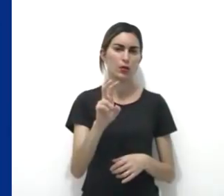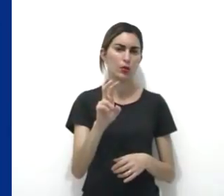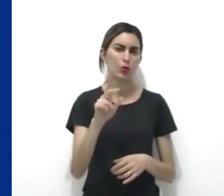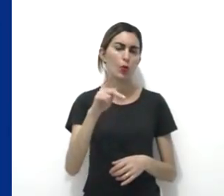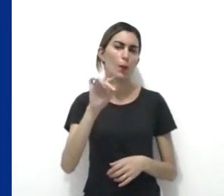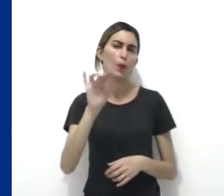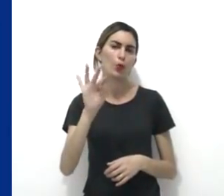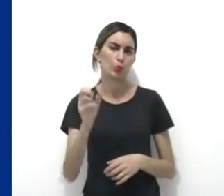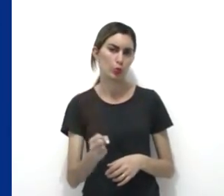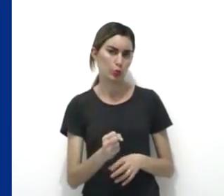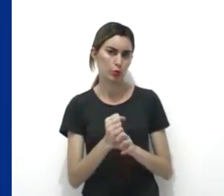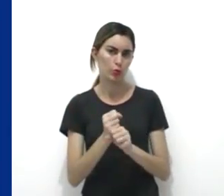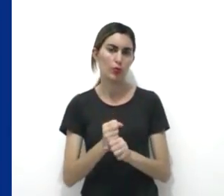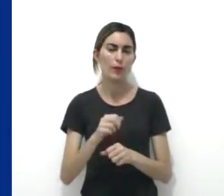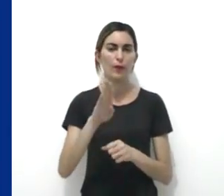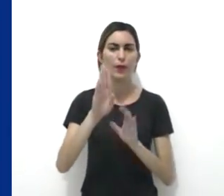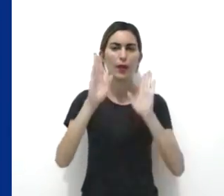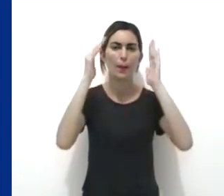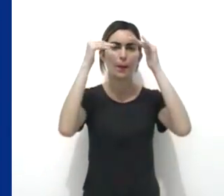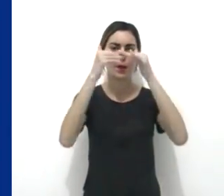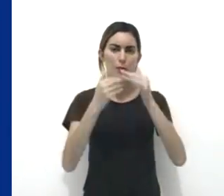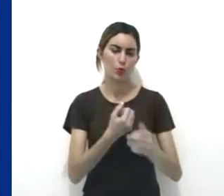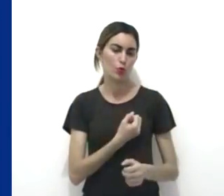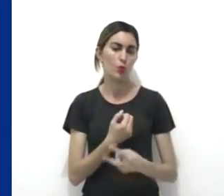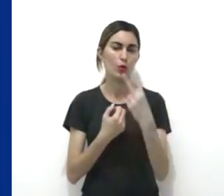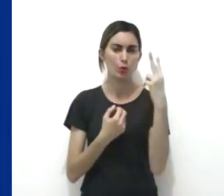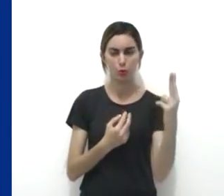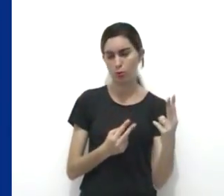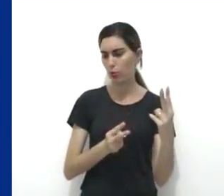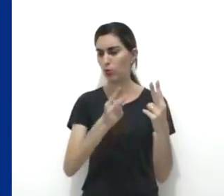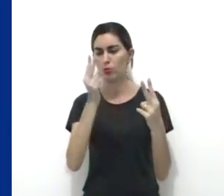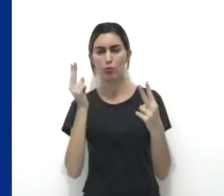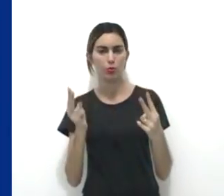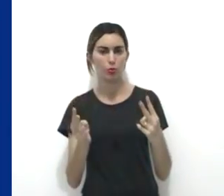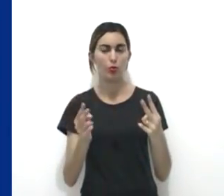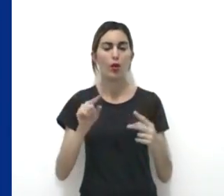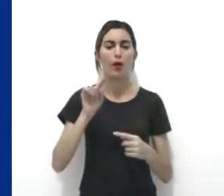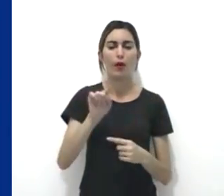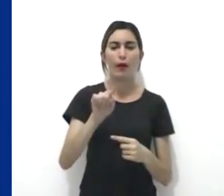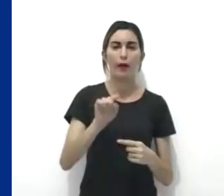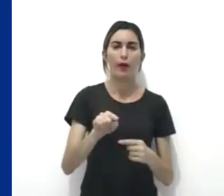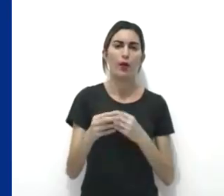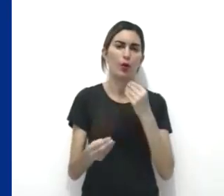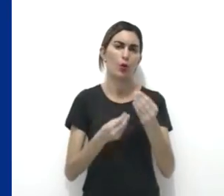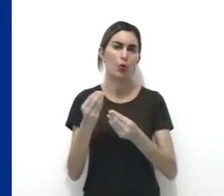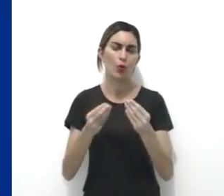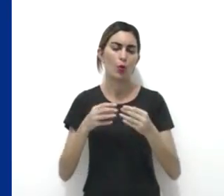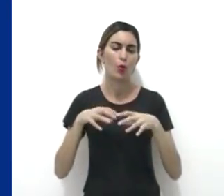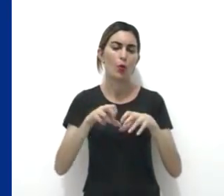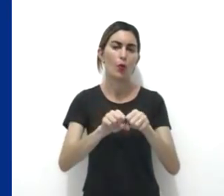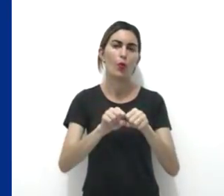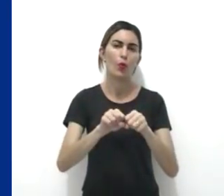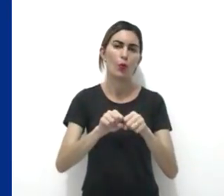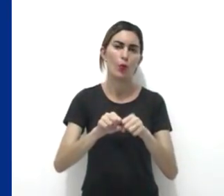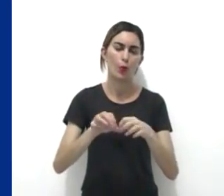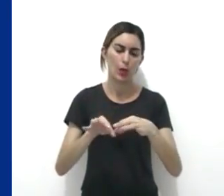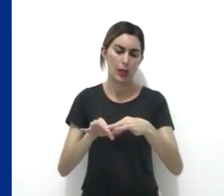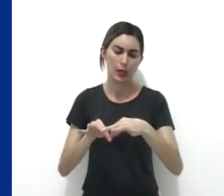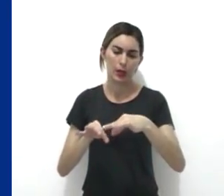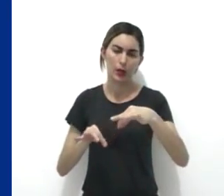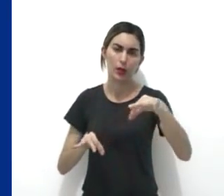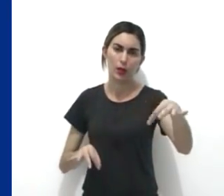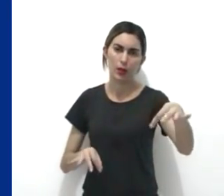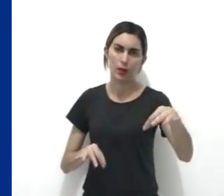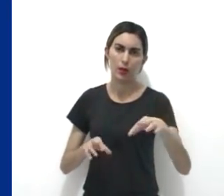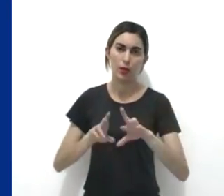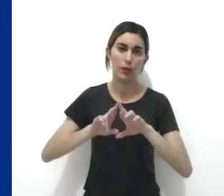5 pontos cada uma. Os bispos são em números de 2 também para cada jogador. E eles caminham e capturam em